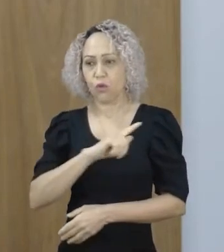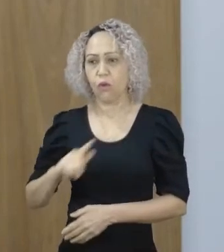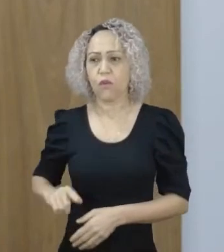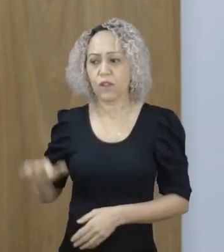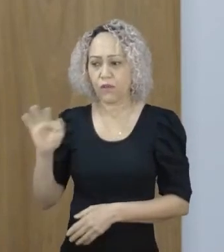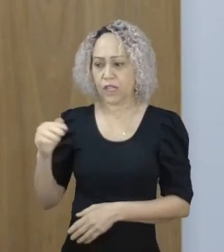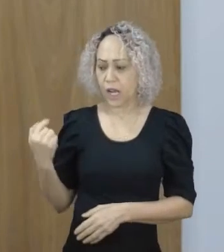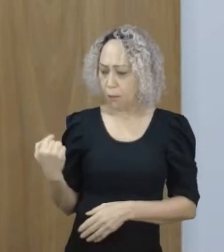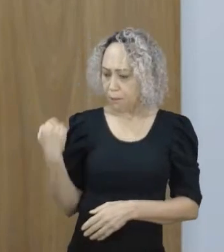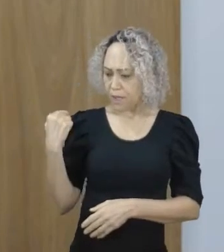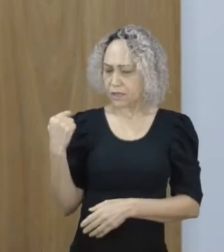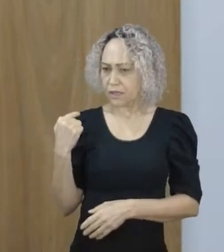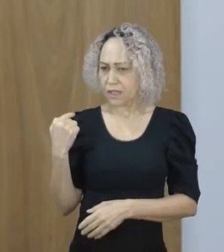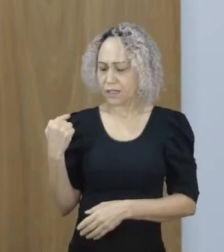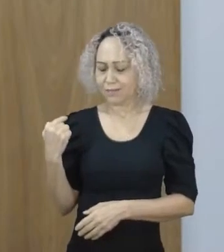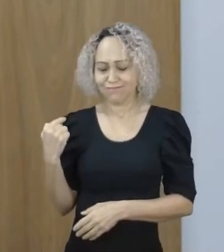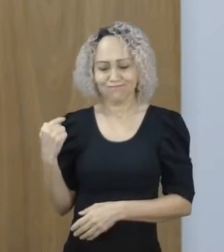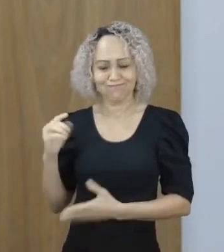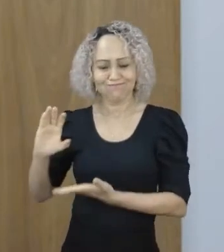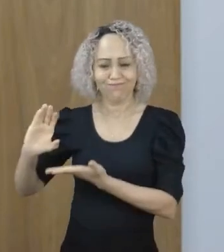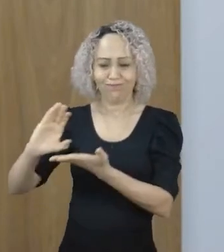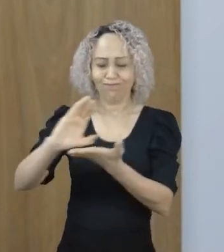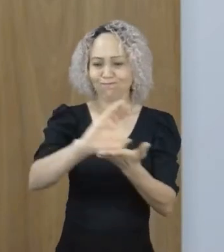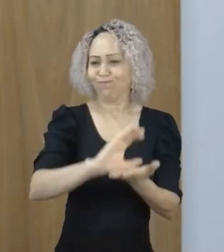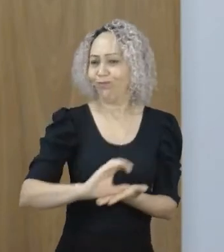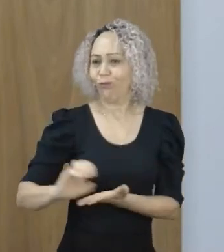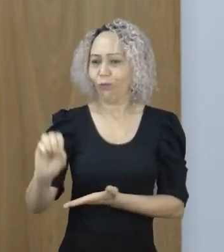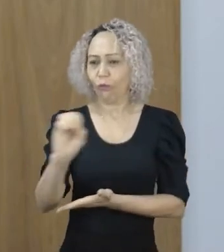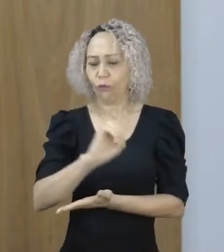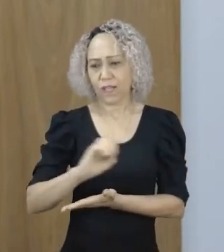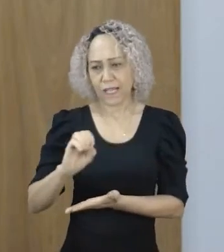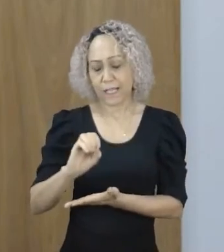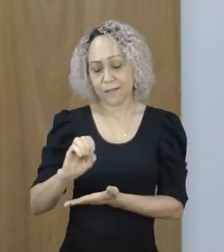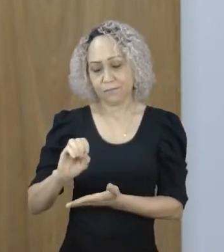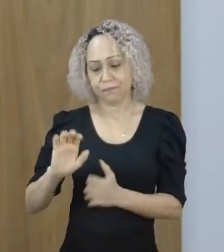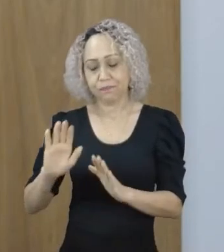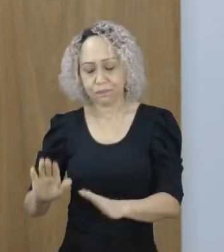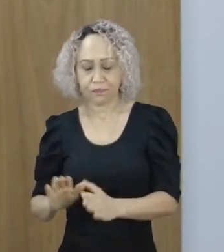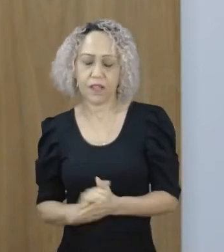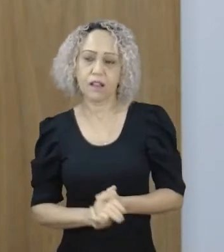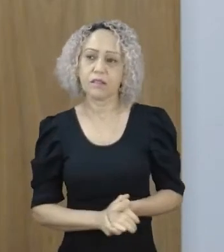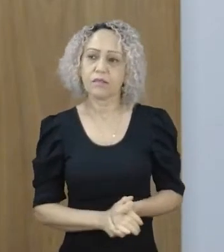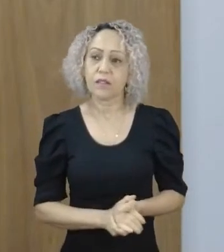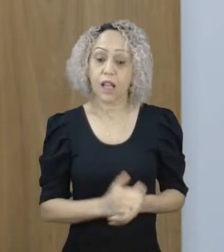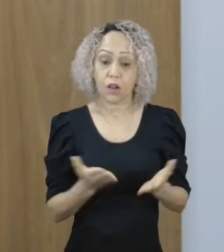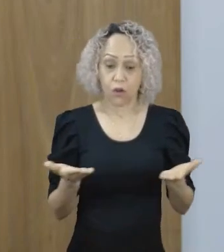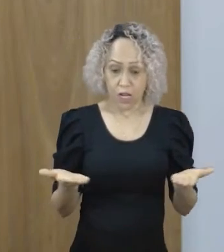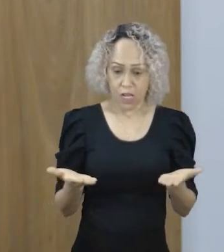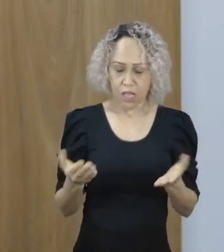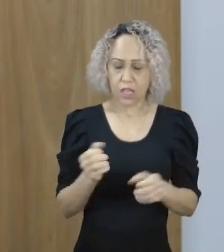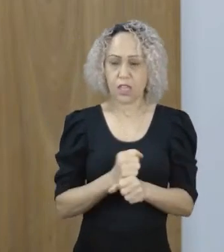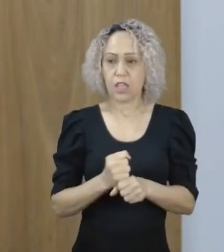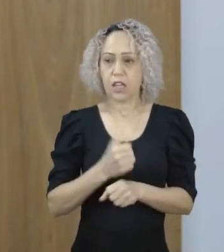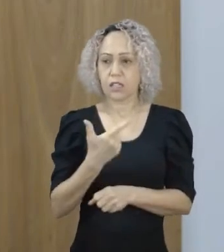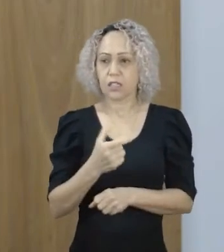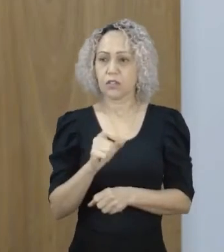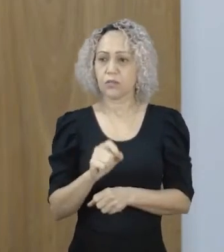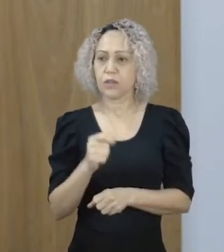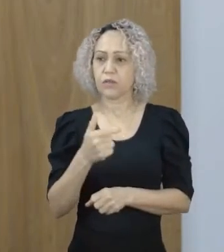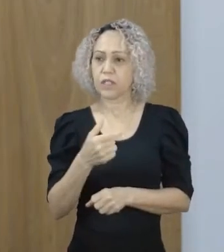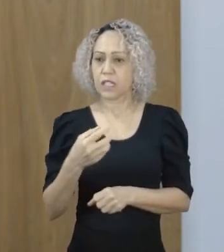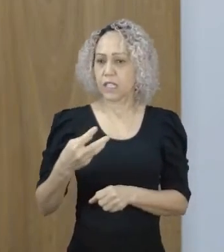já recuperaram os valores do contrato. O Ministério, inclusive, recompôs esse ano esses contratos de